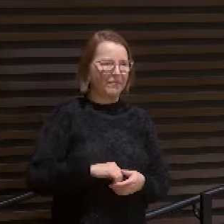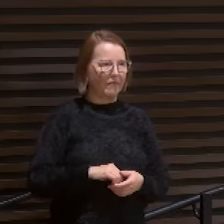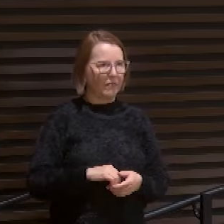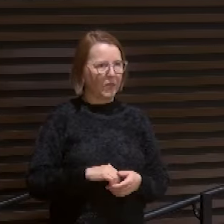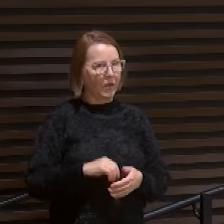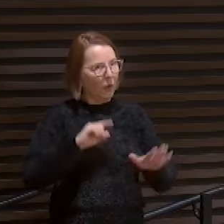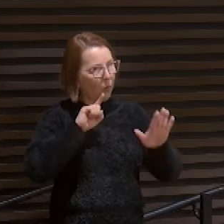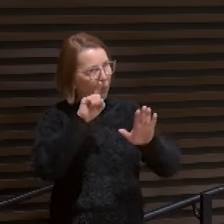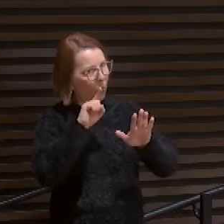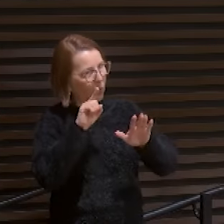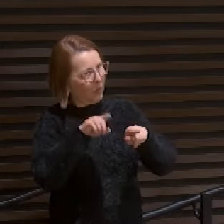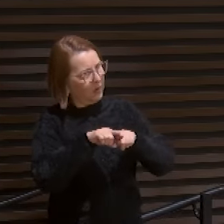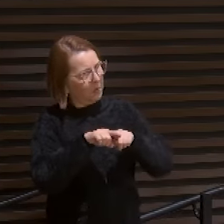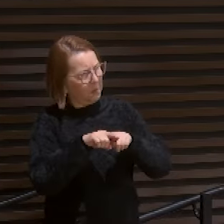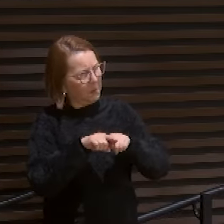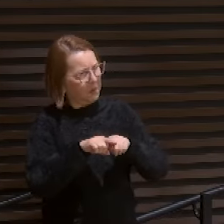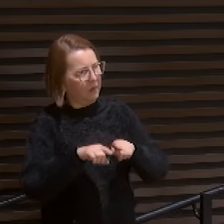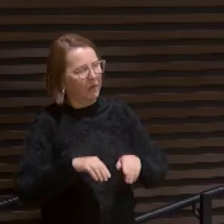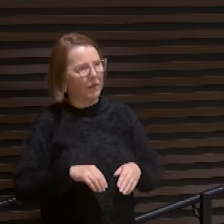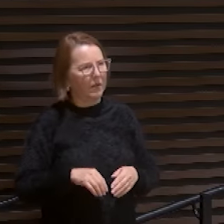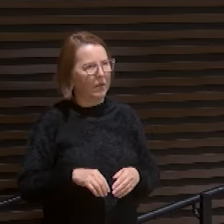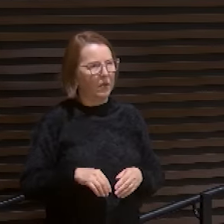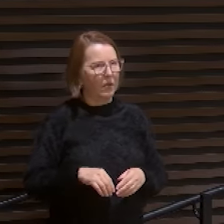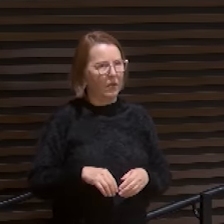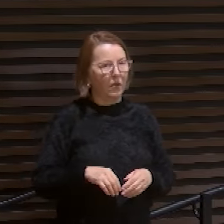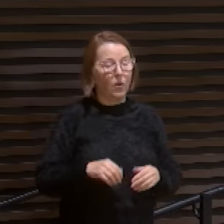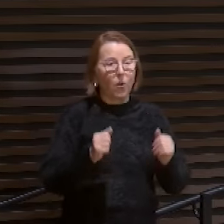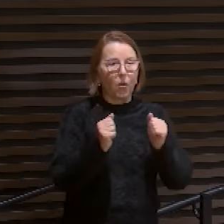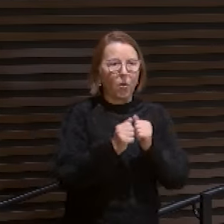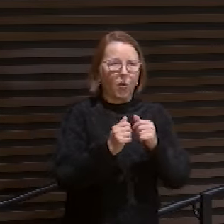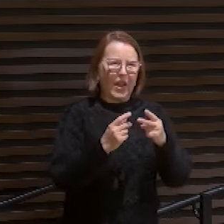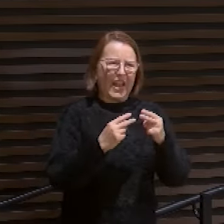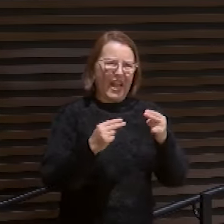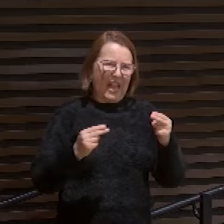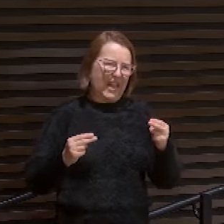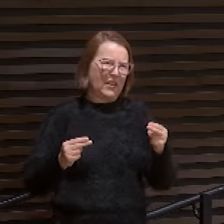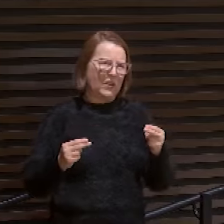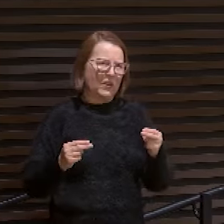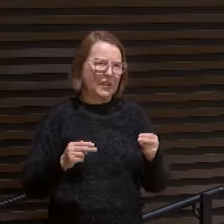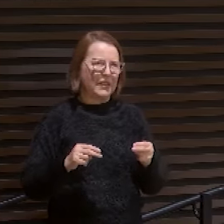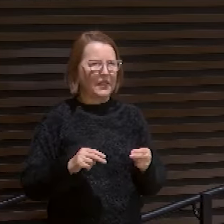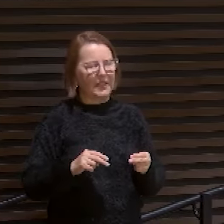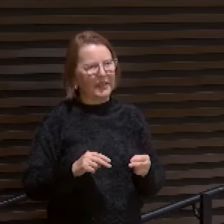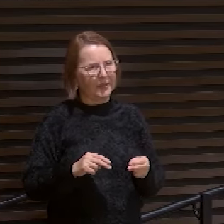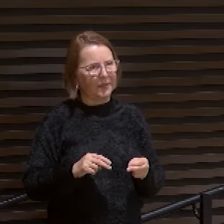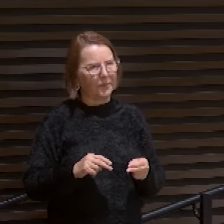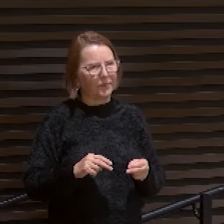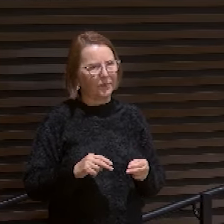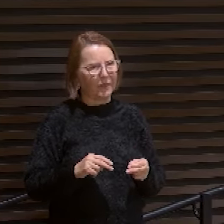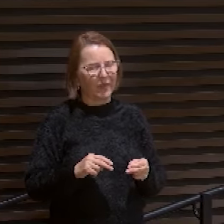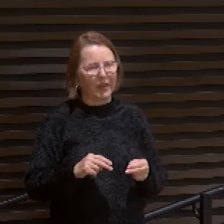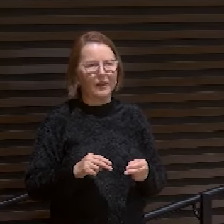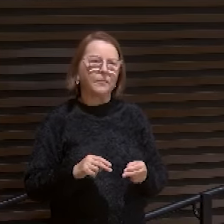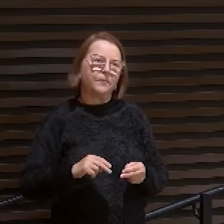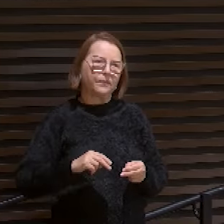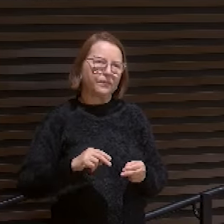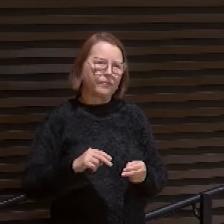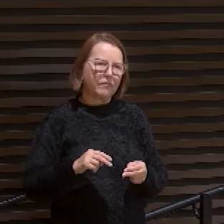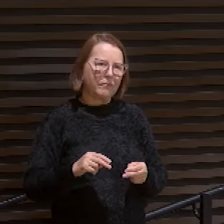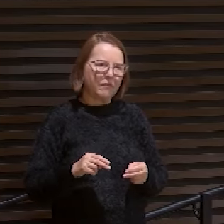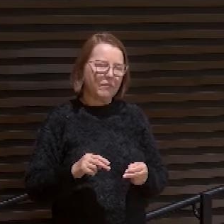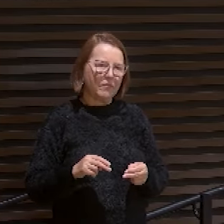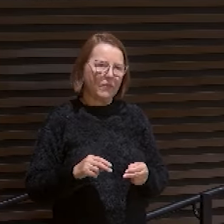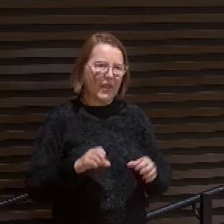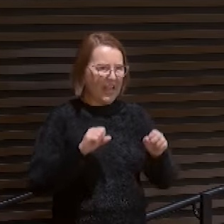Cuidado, meu irmão, com o modelito pós-moderno da cristandade cobrindo o cadáver da velha aliança, tentando torná-la